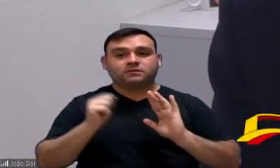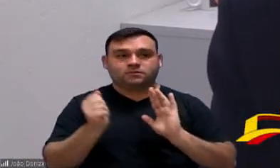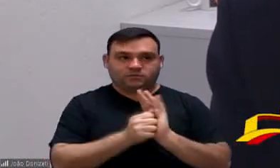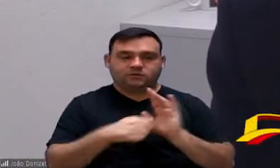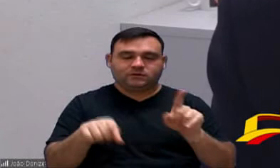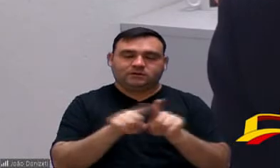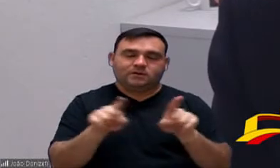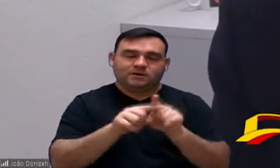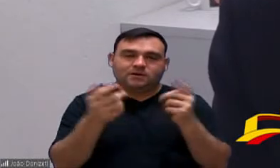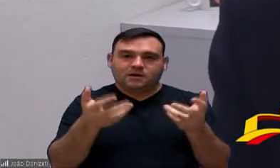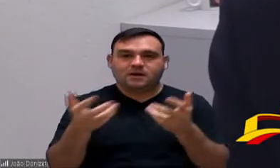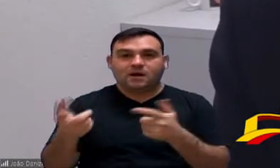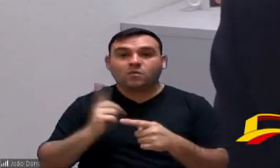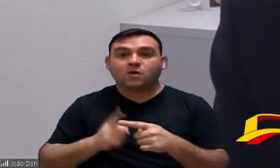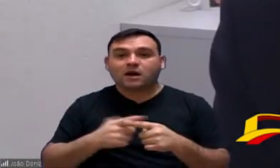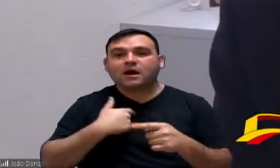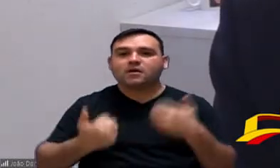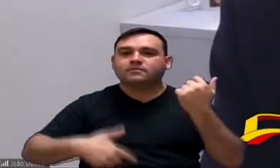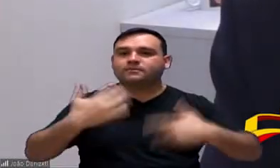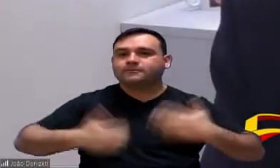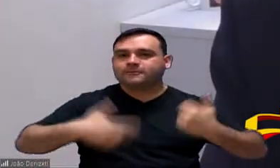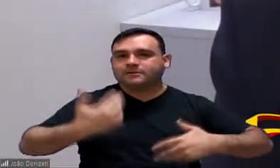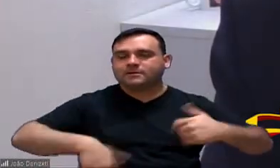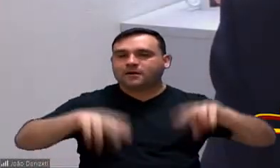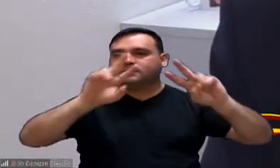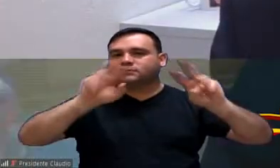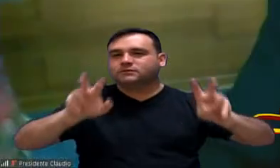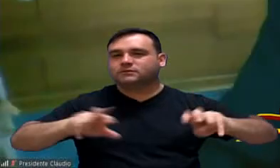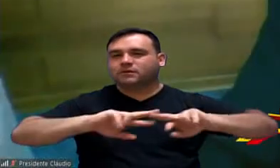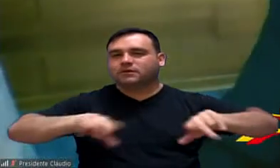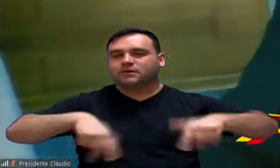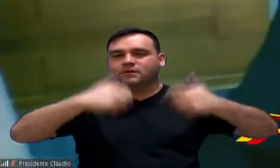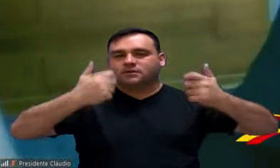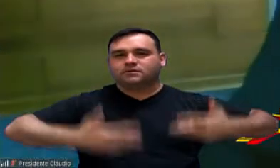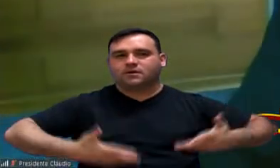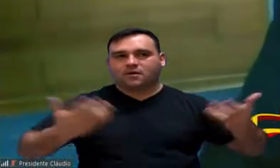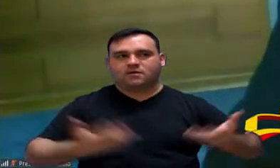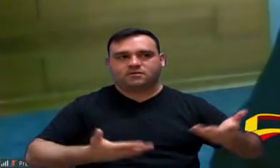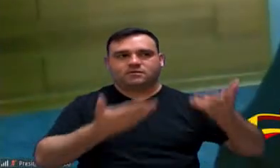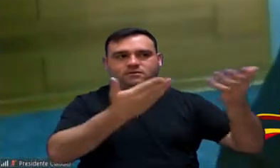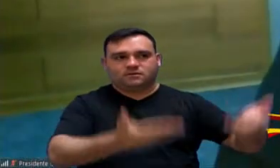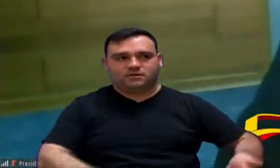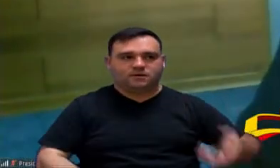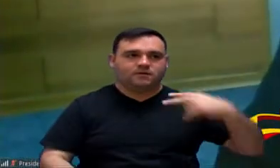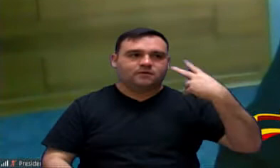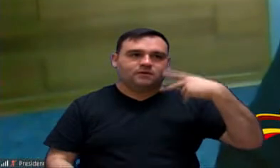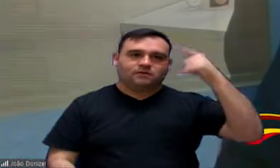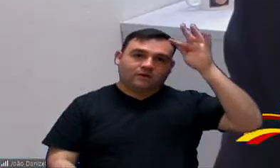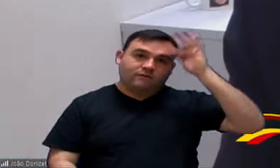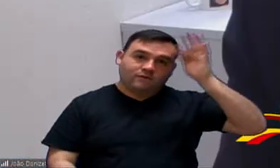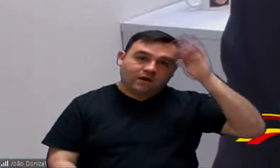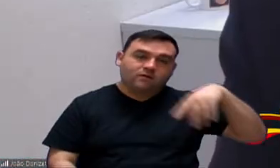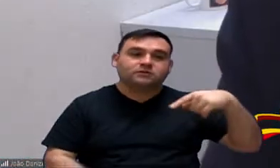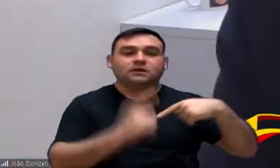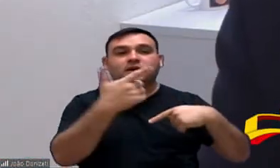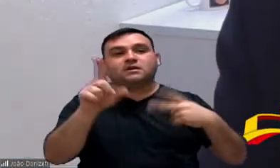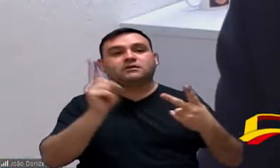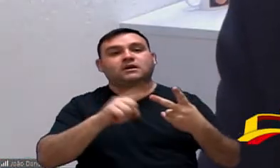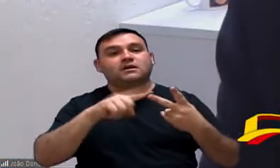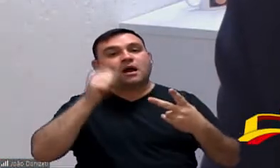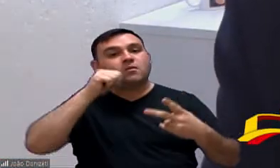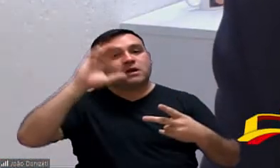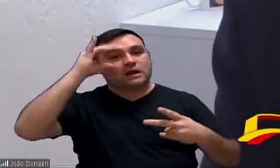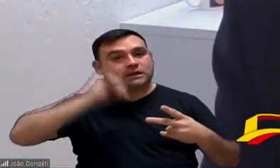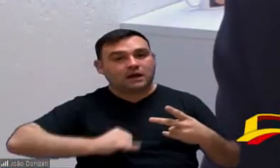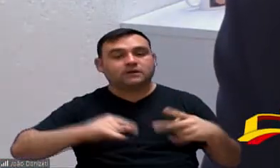poder falar sobre essas questões que foram cobradas agora pelo vereador Fausto,